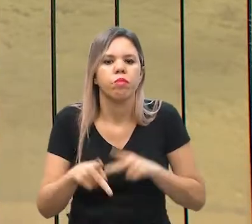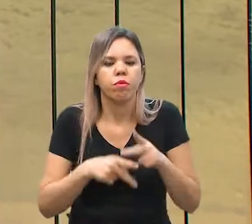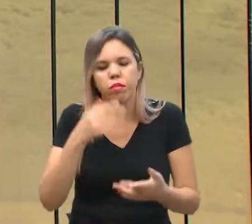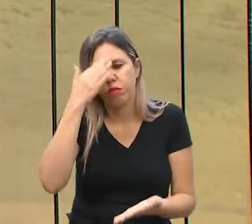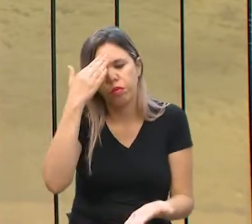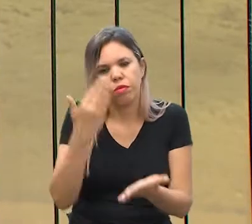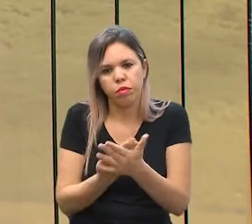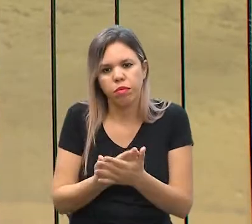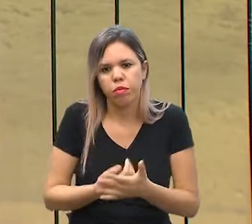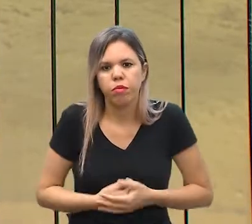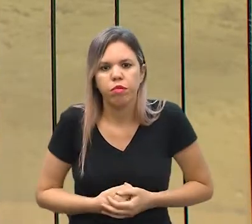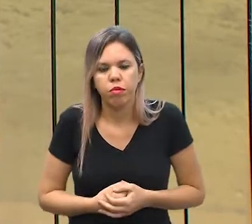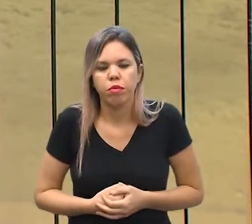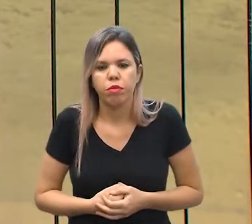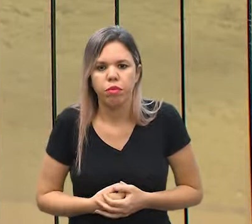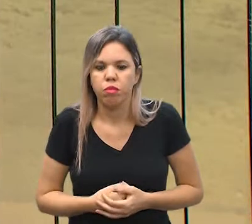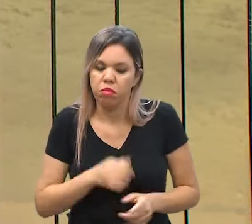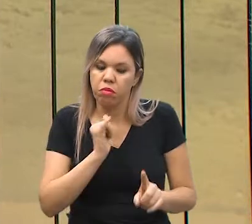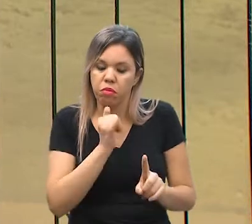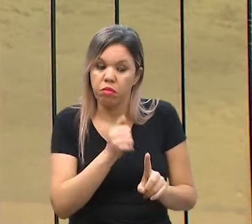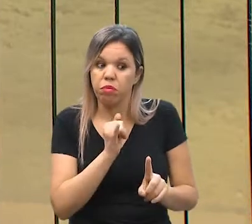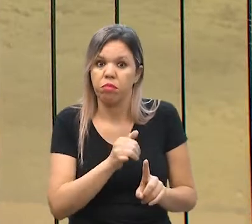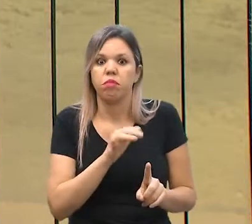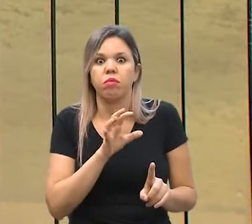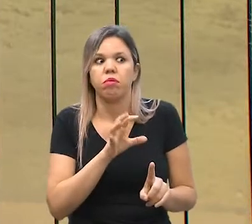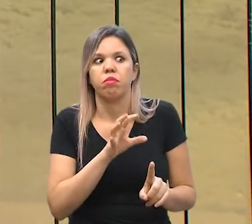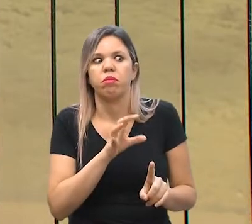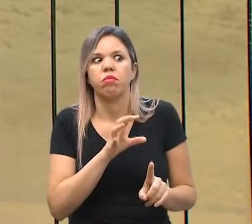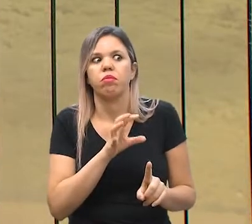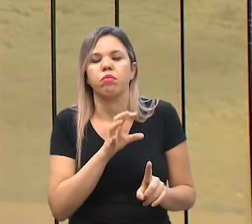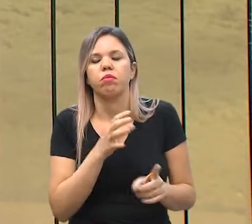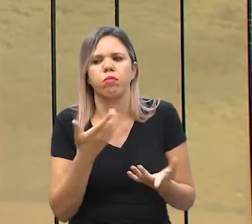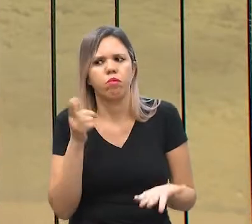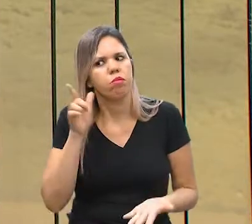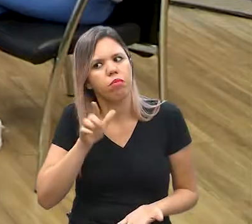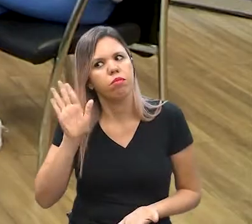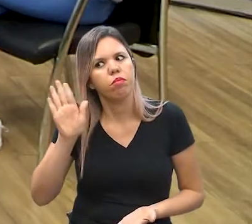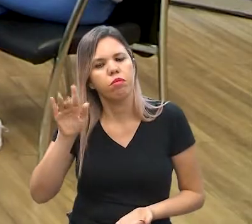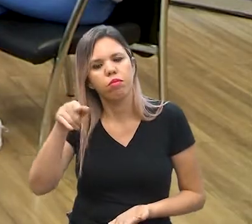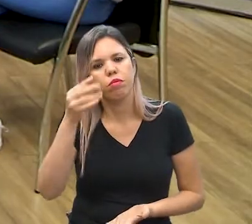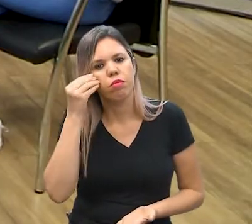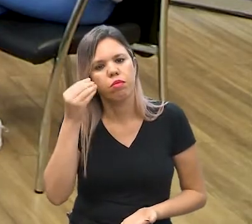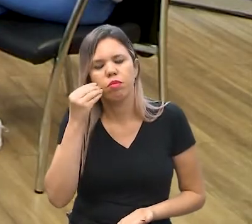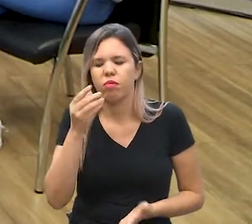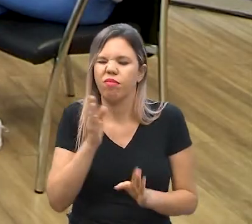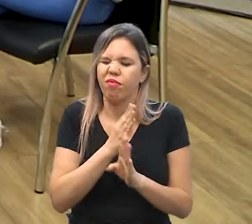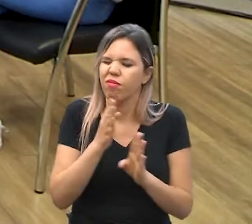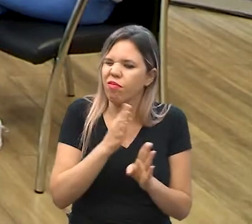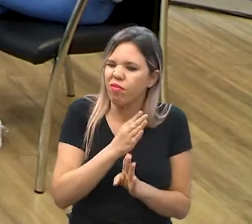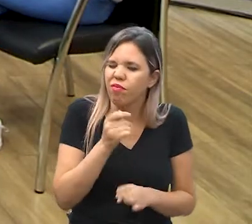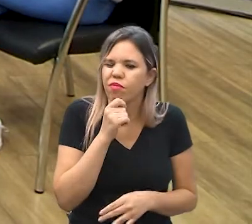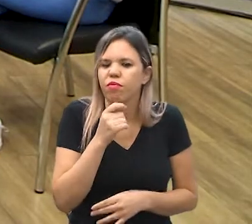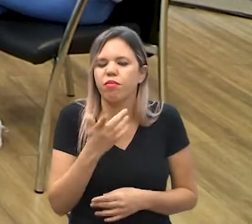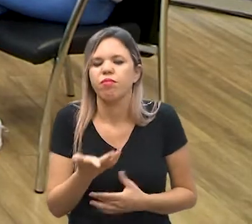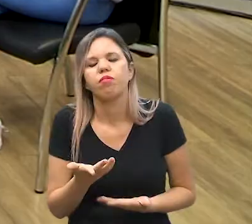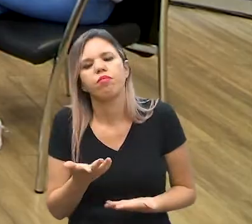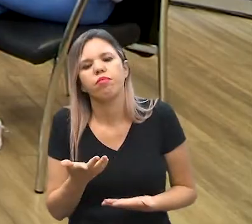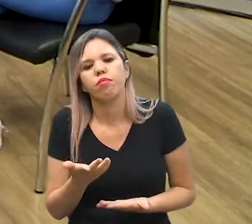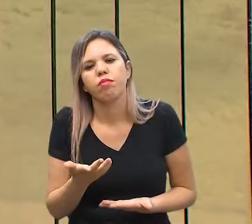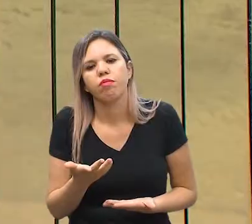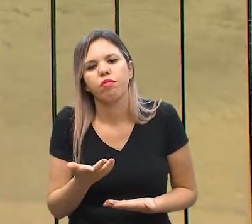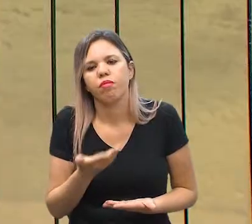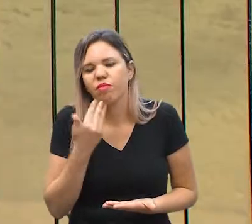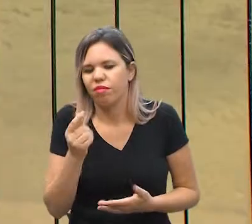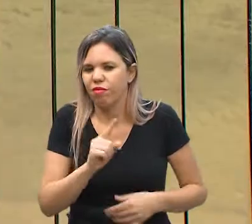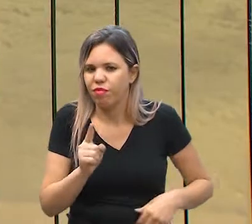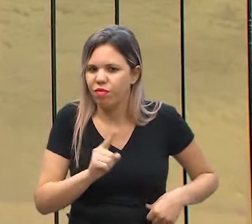pessoas acreditando, me convencendo até, né, de sair candidata. Você ainda com o pé atrás. Exatamente, sair candidata não é nem